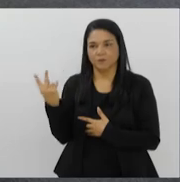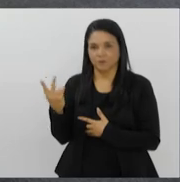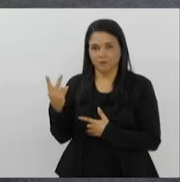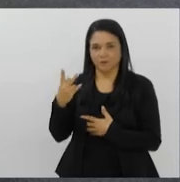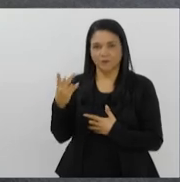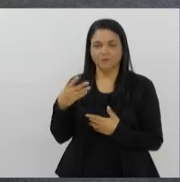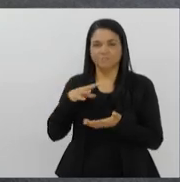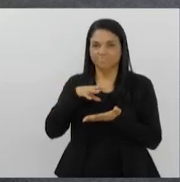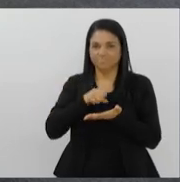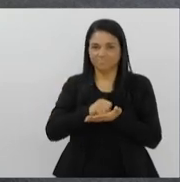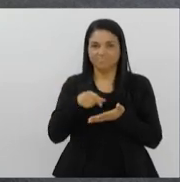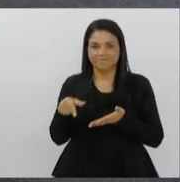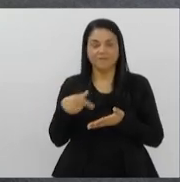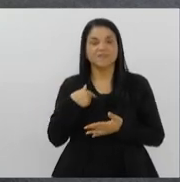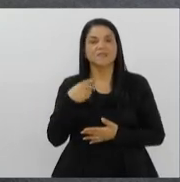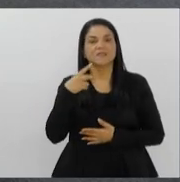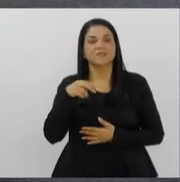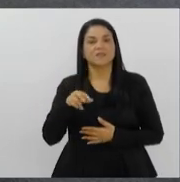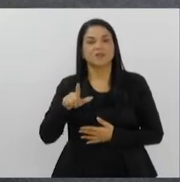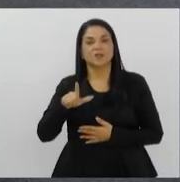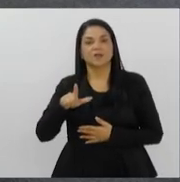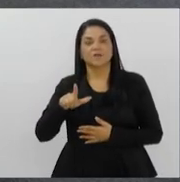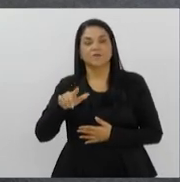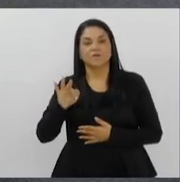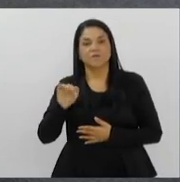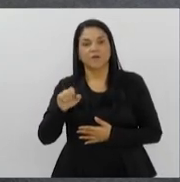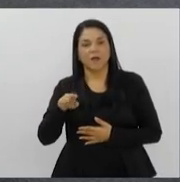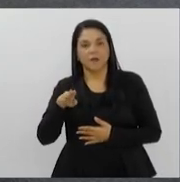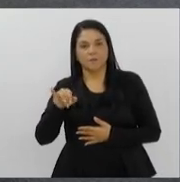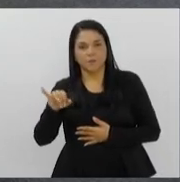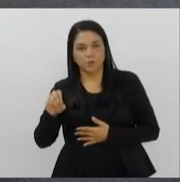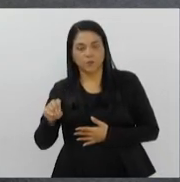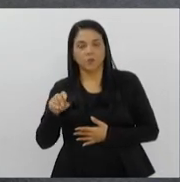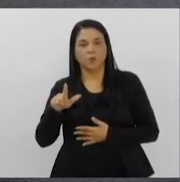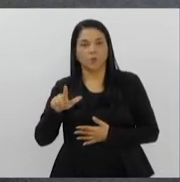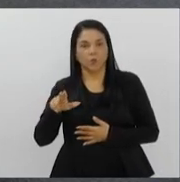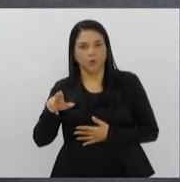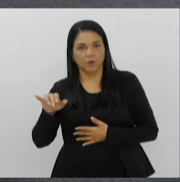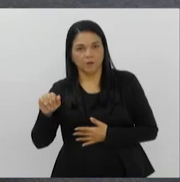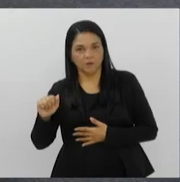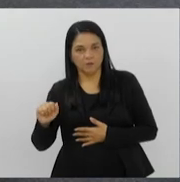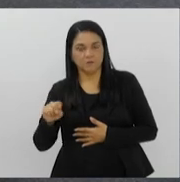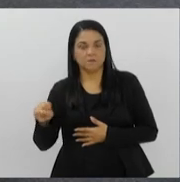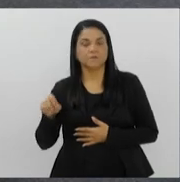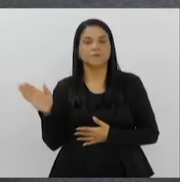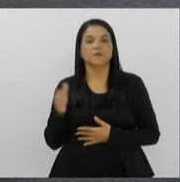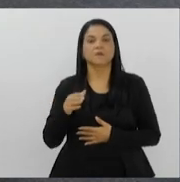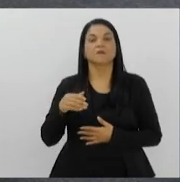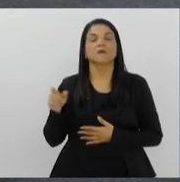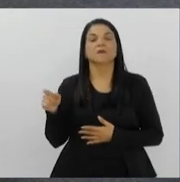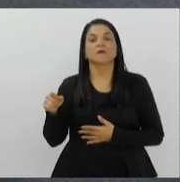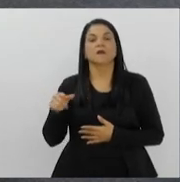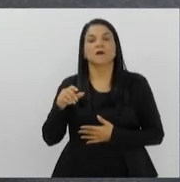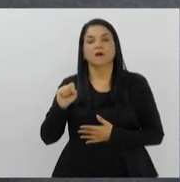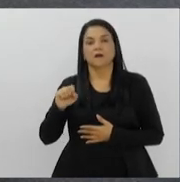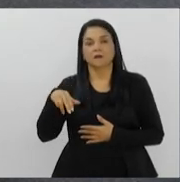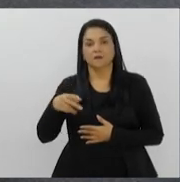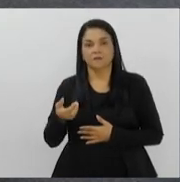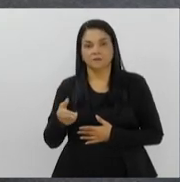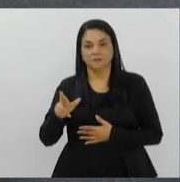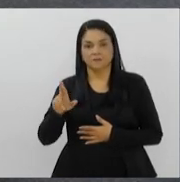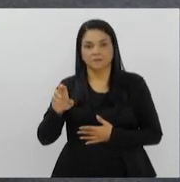vereador Fábio Lucas de Resende, vereador Rodrigo Santana de São Fidélis, deputado Andrezinho Siciliano já está